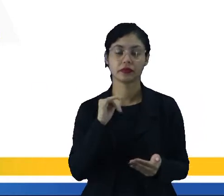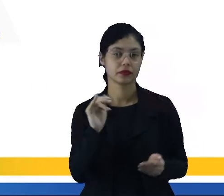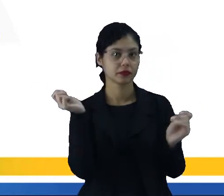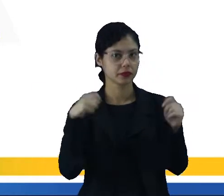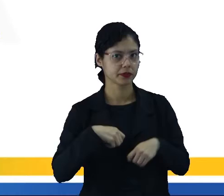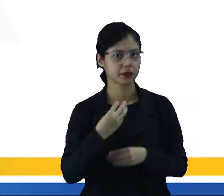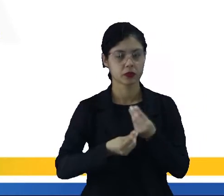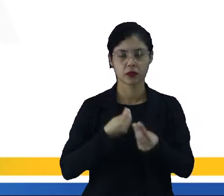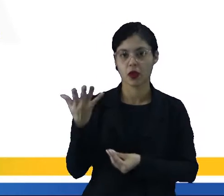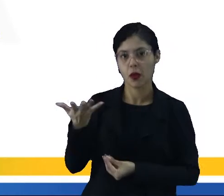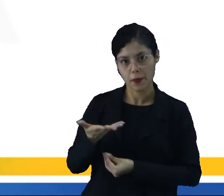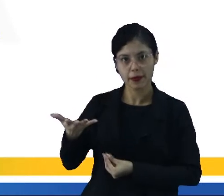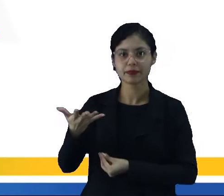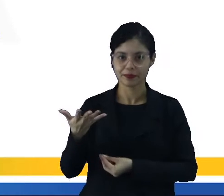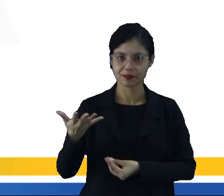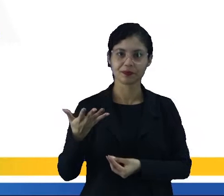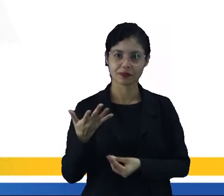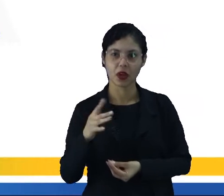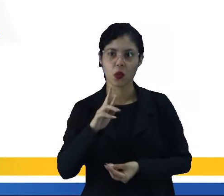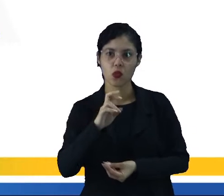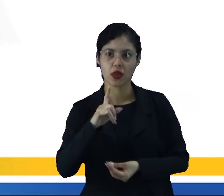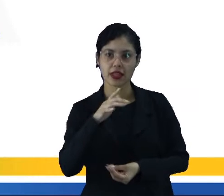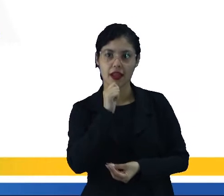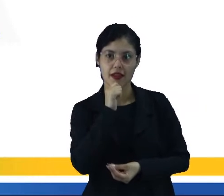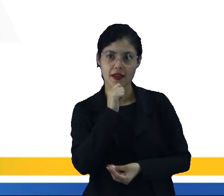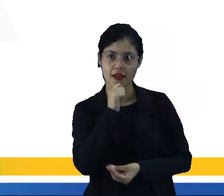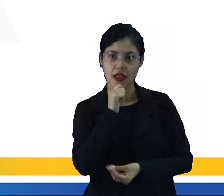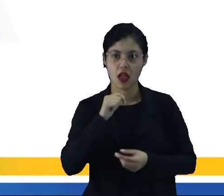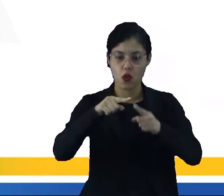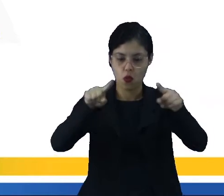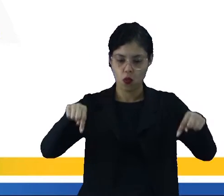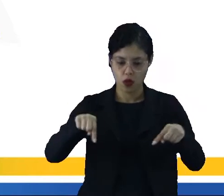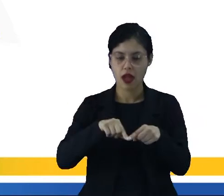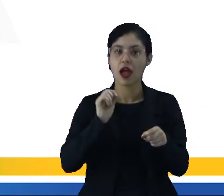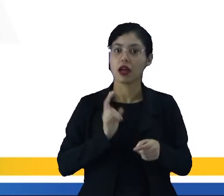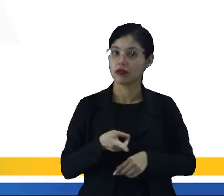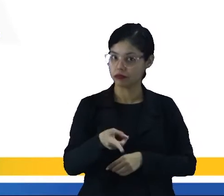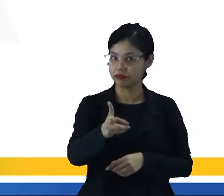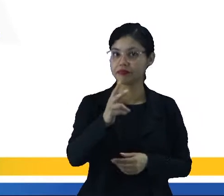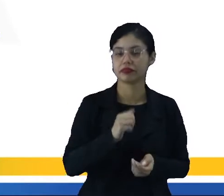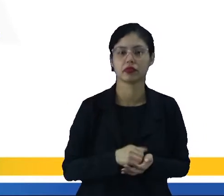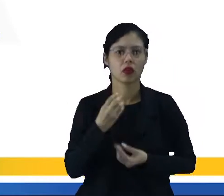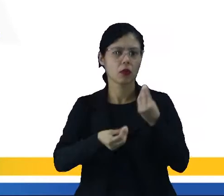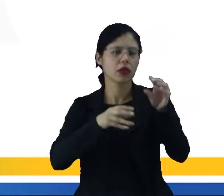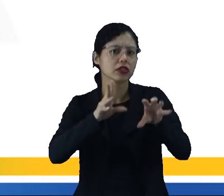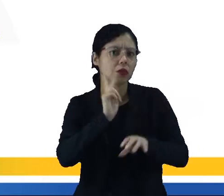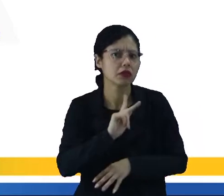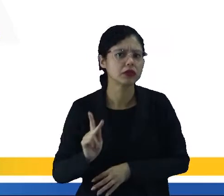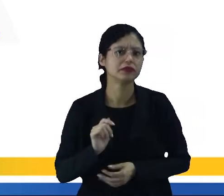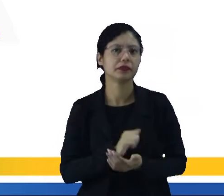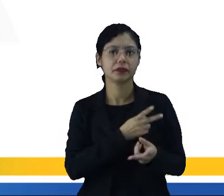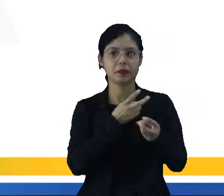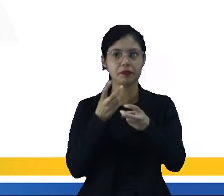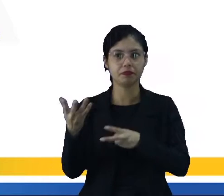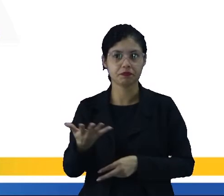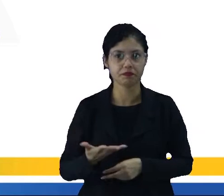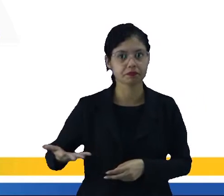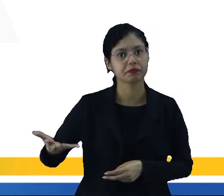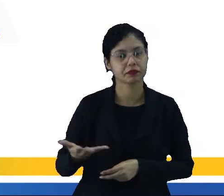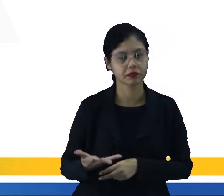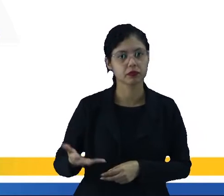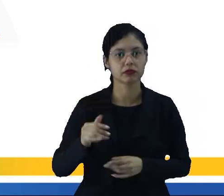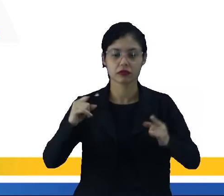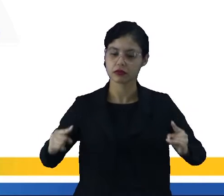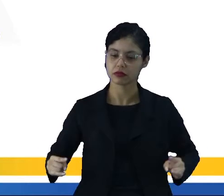pirâmide possui como base um quadrilátero então é uma pirâmide quadrangular e assim sucessivamente como assim professor observa bem a base da